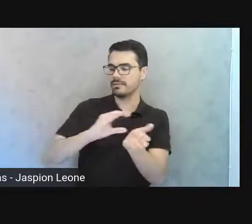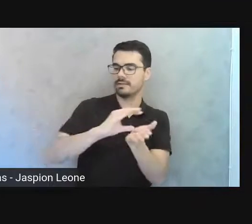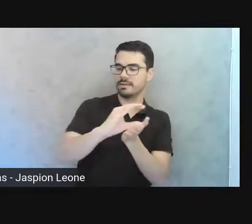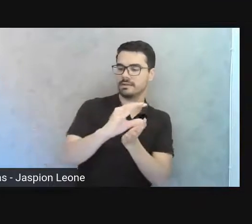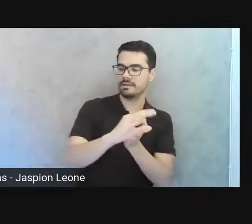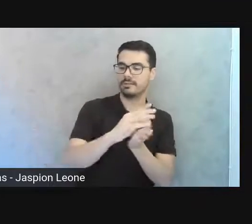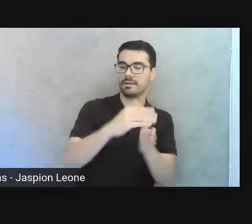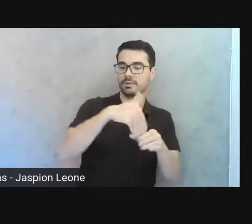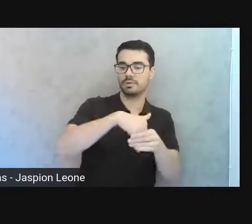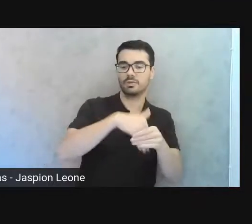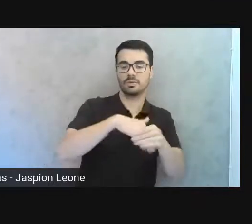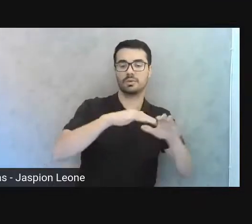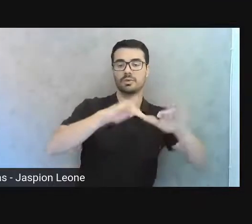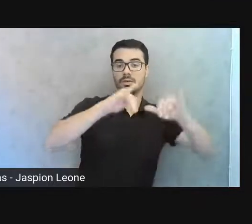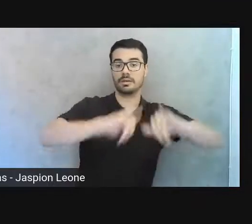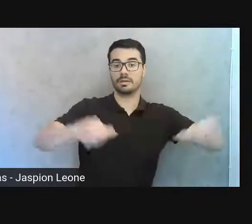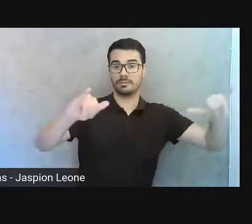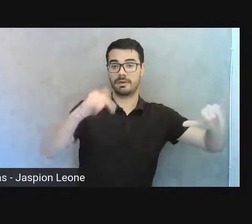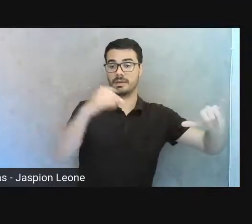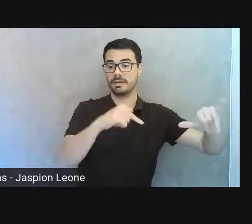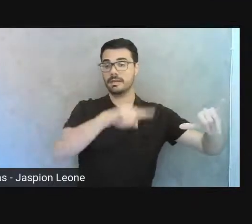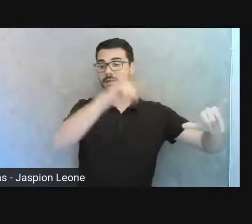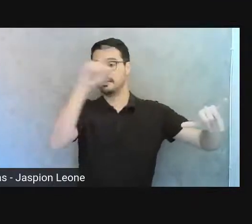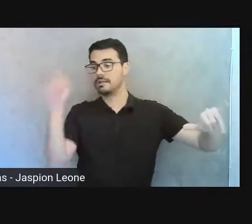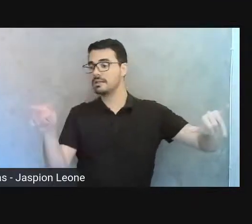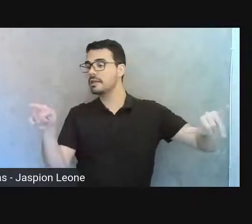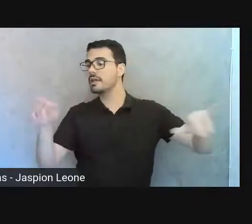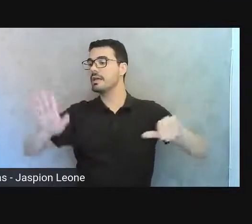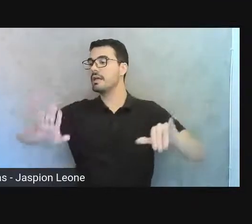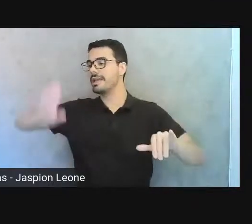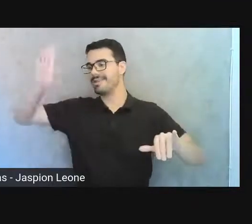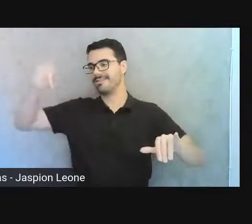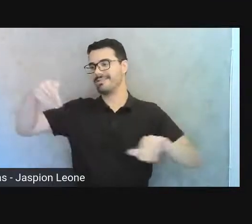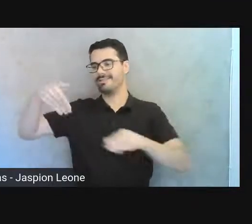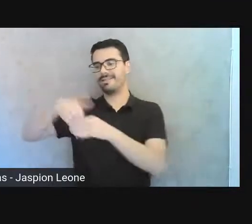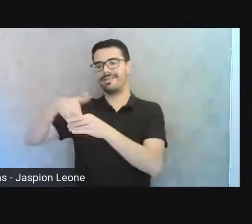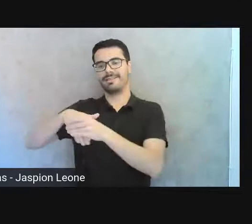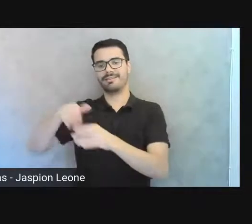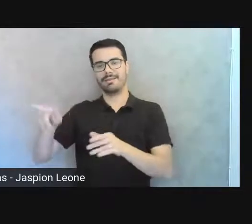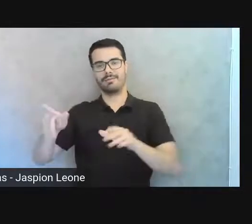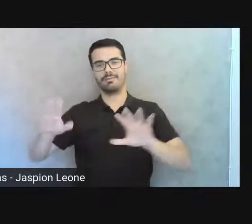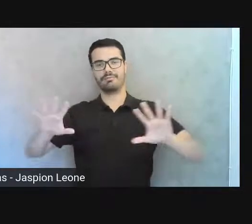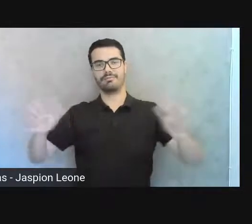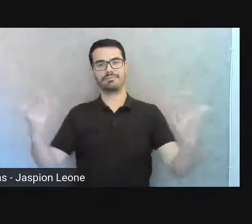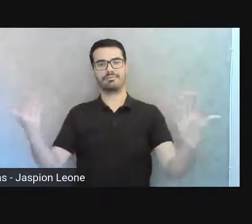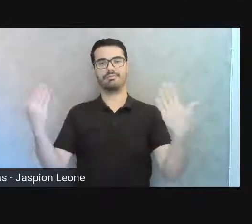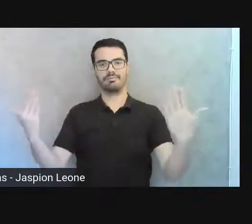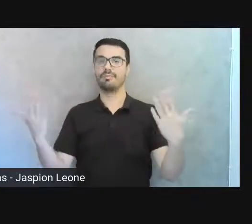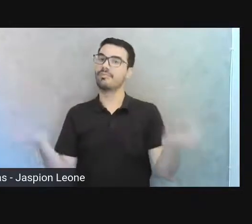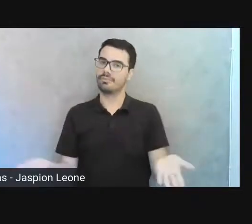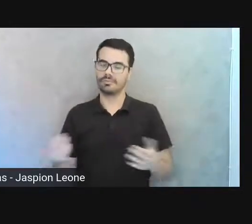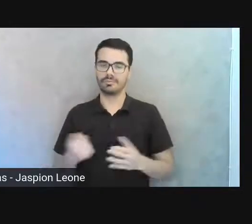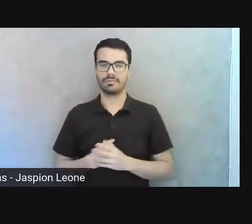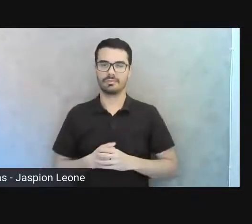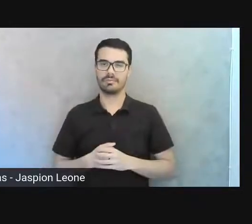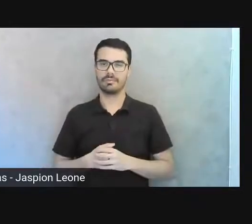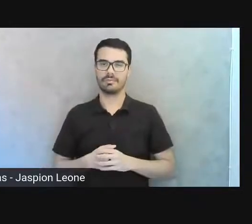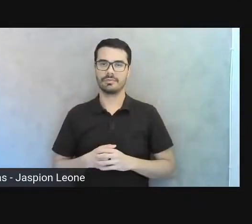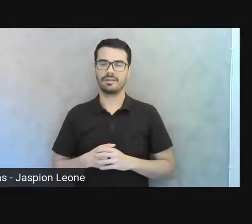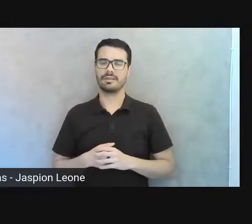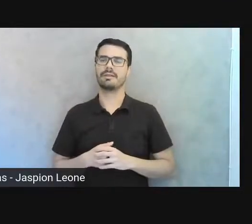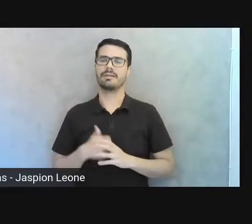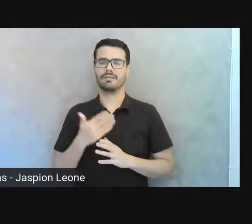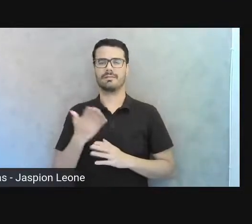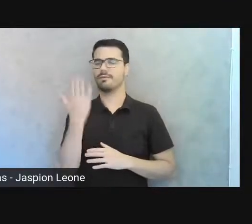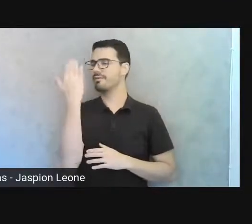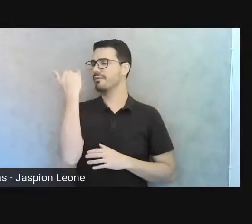lado e sistema eleitoral do outro. E daí que, enfim, por volta uns 15 anos atrás, a